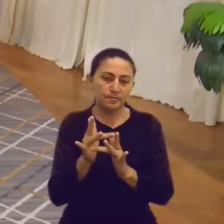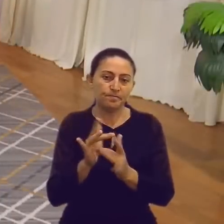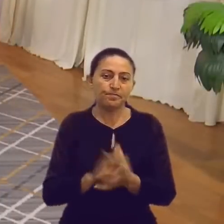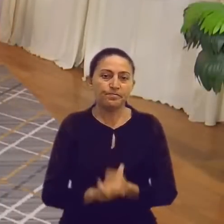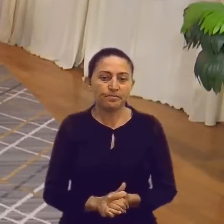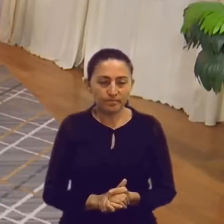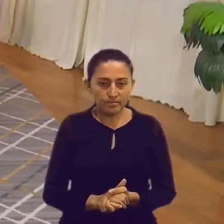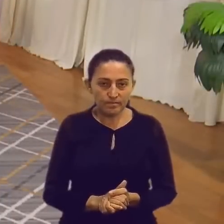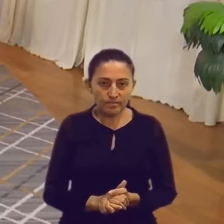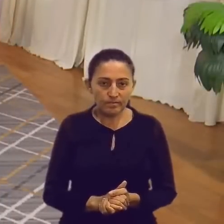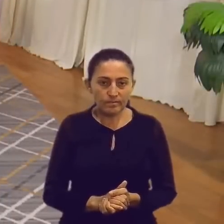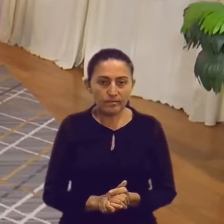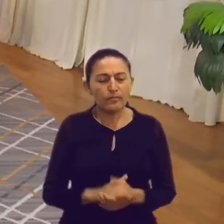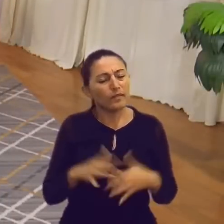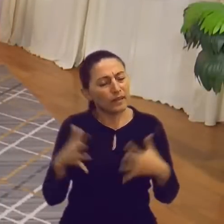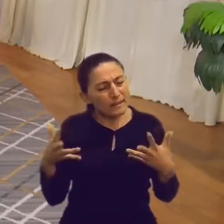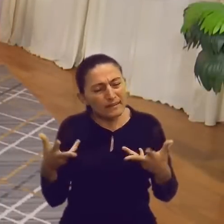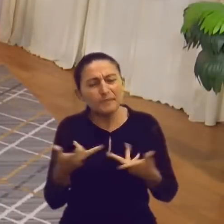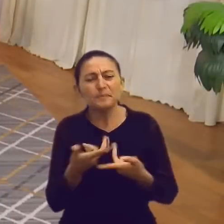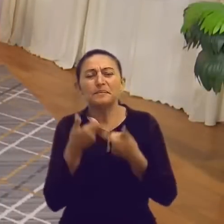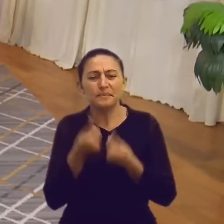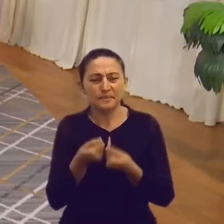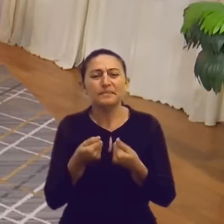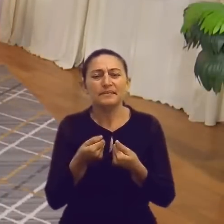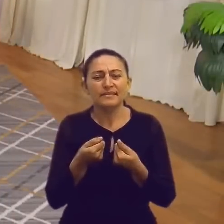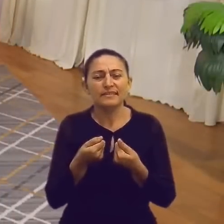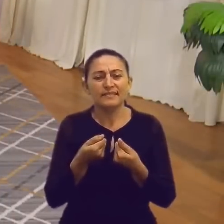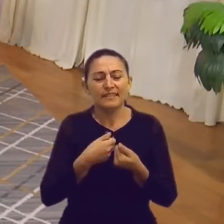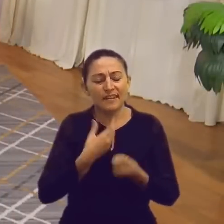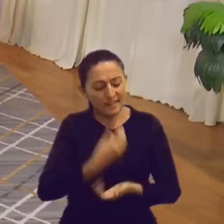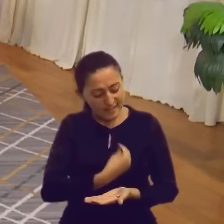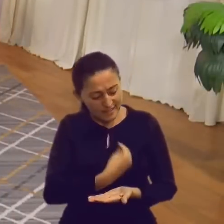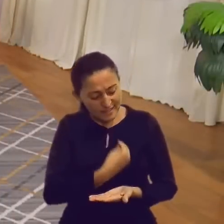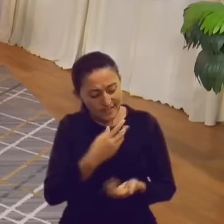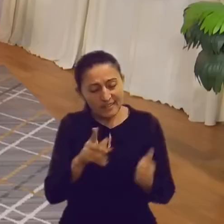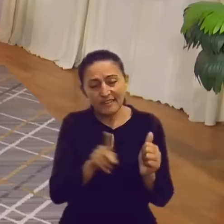Queridos, que maravilha estava acontecendo na vida de Pedro.